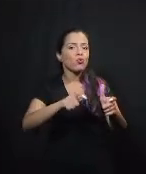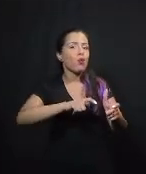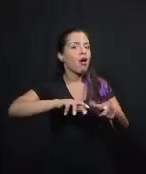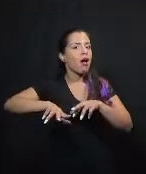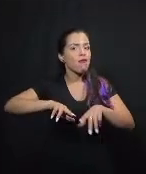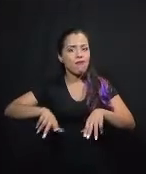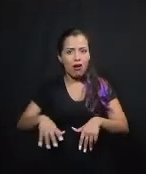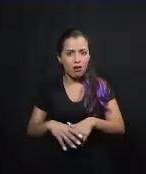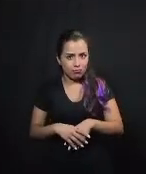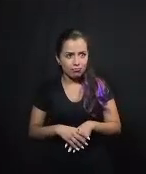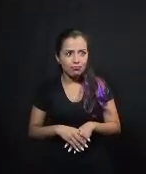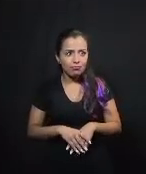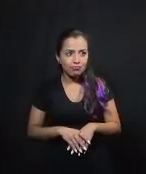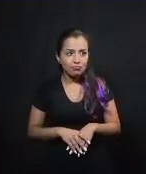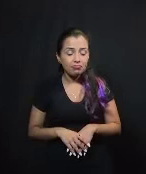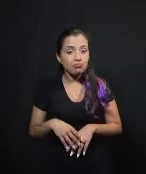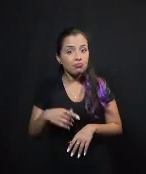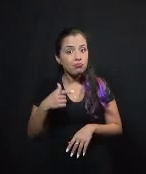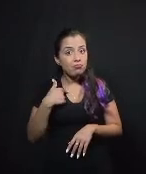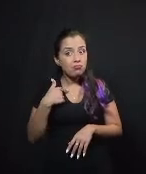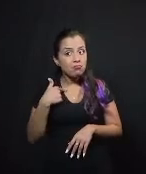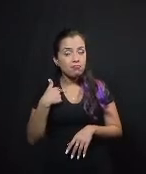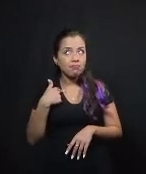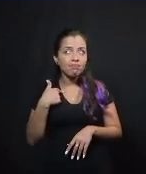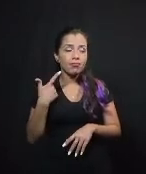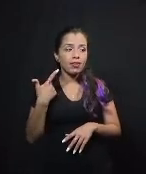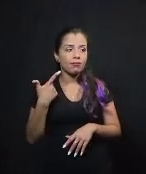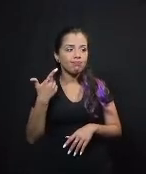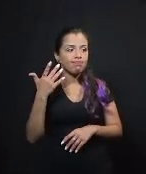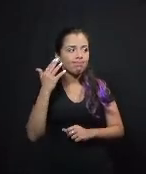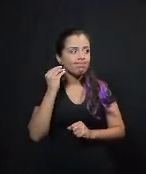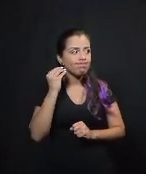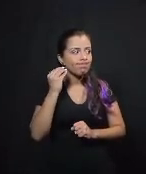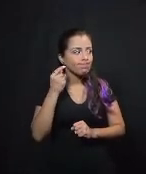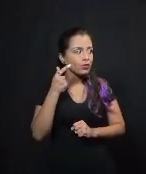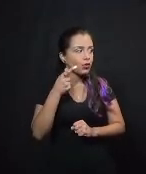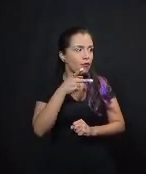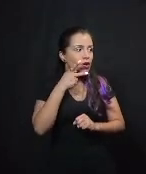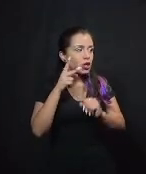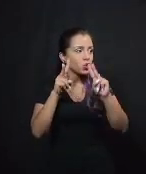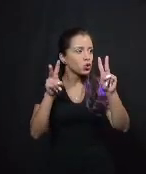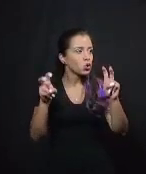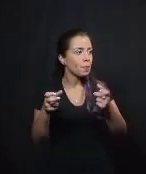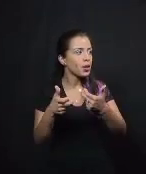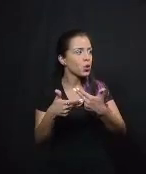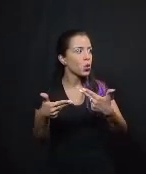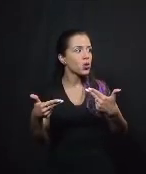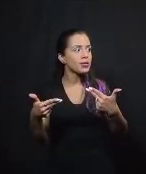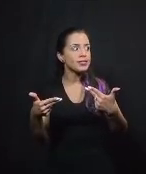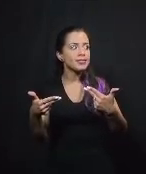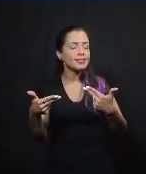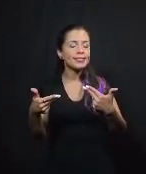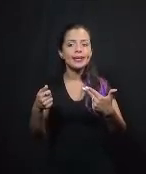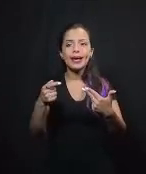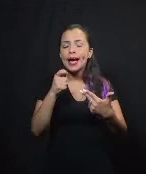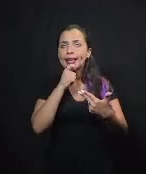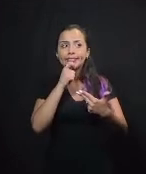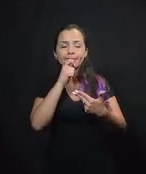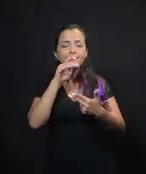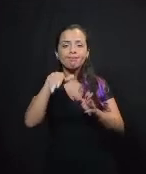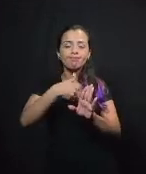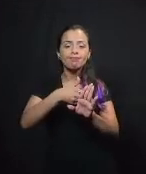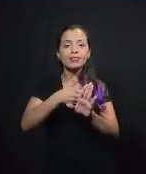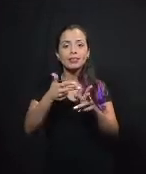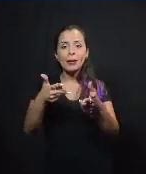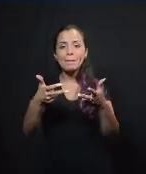social. Eu estou falando de coisas que são ainda tão em germe quase, mas que